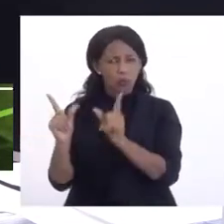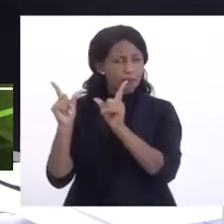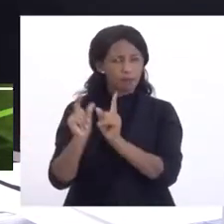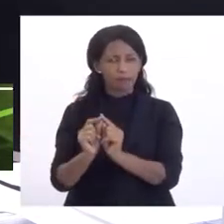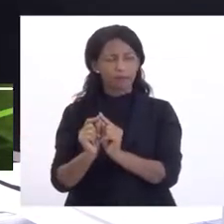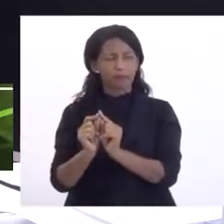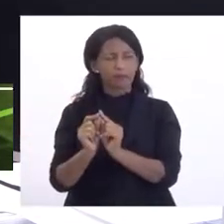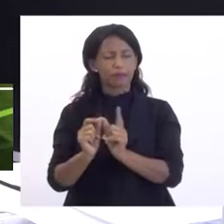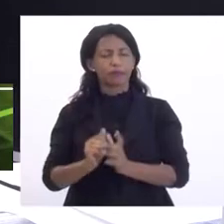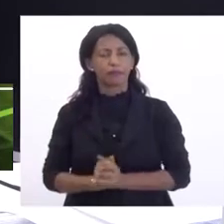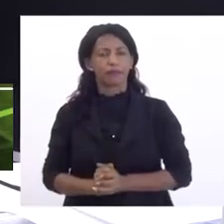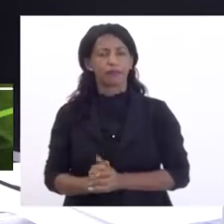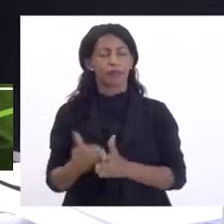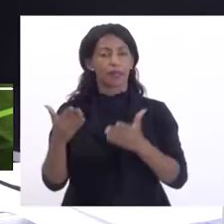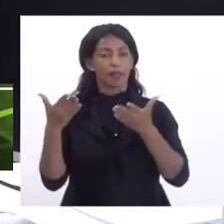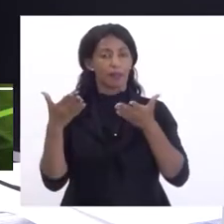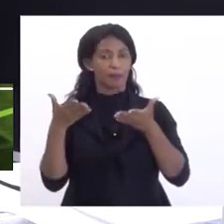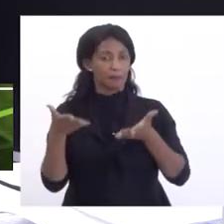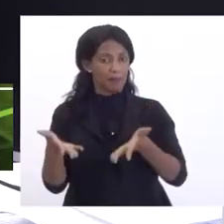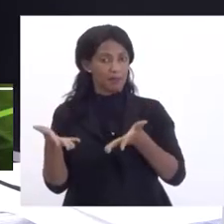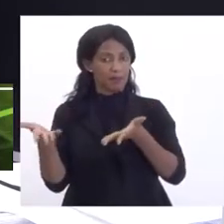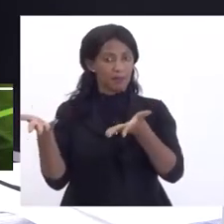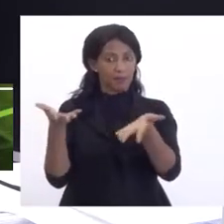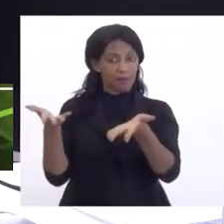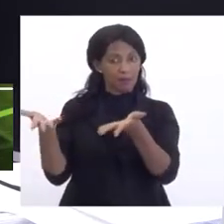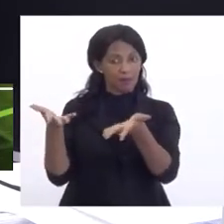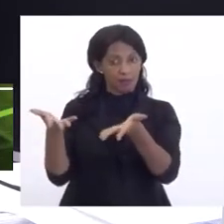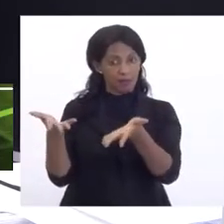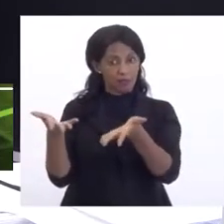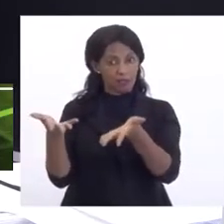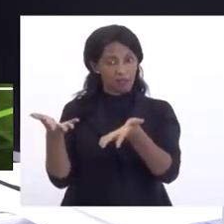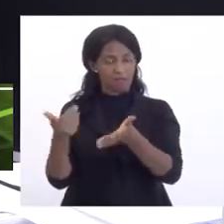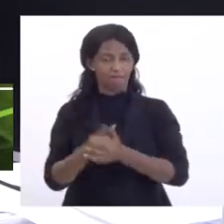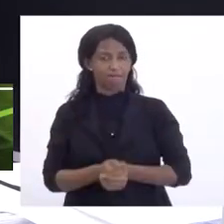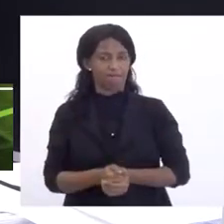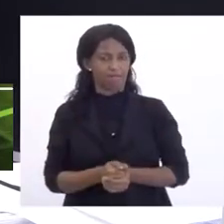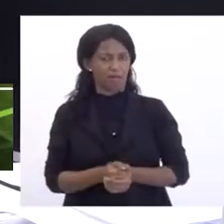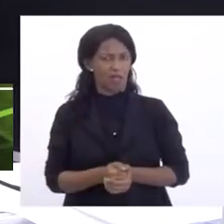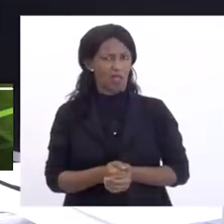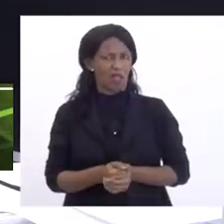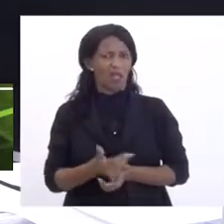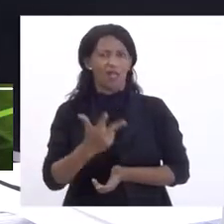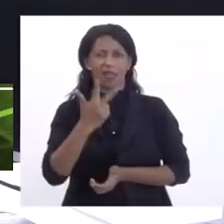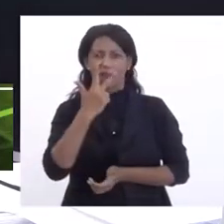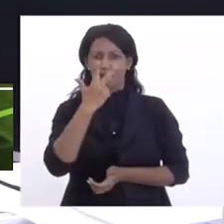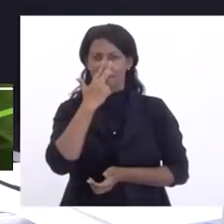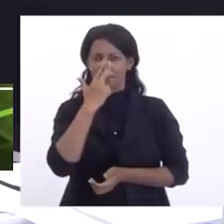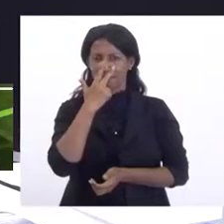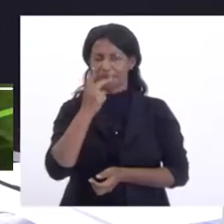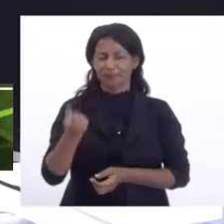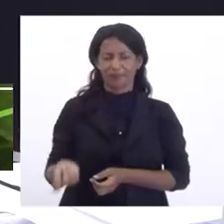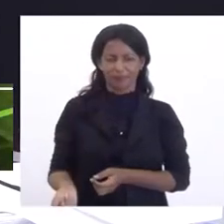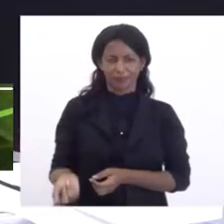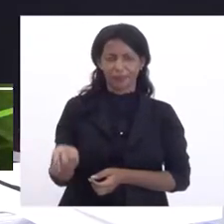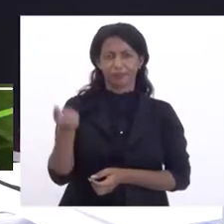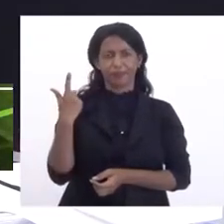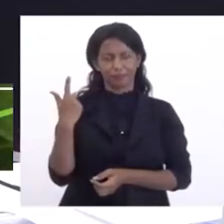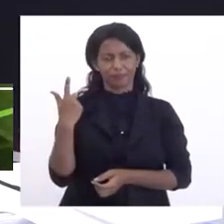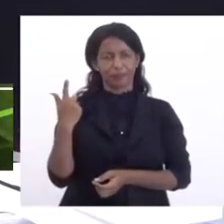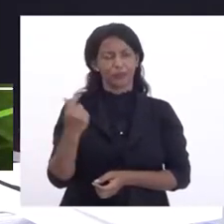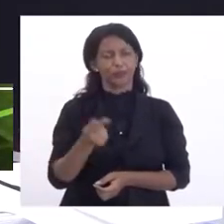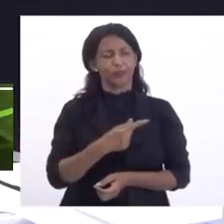no mínimo, para ser benevolente, soa estranho que um governador